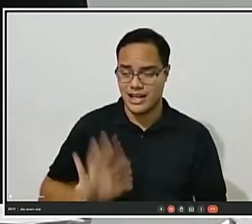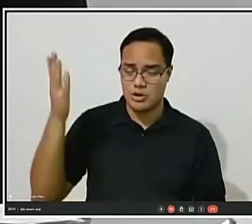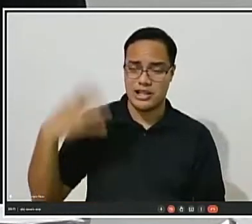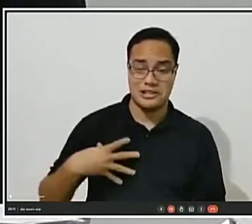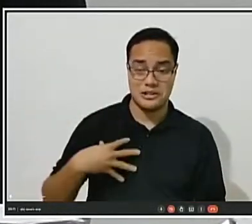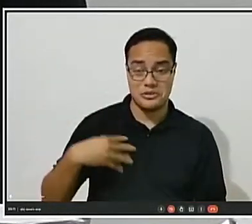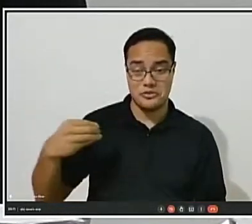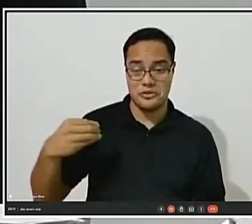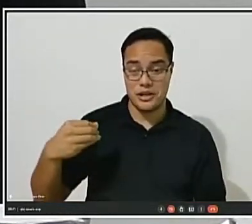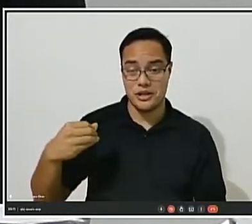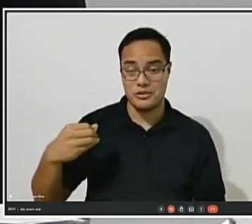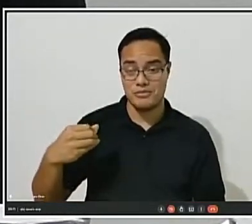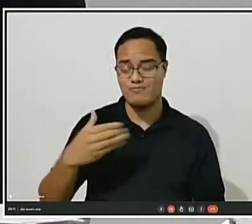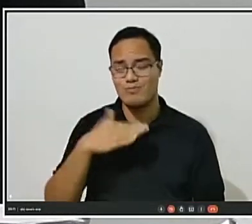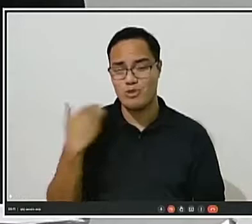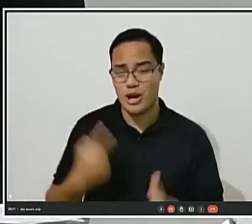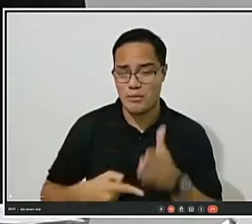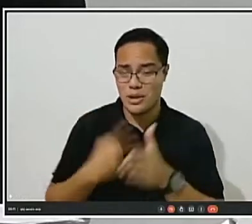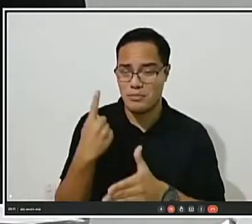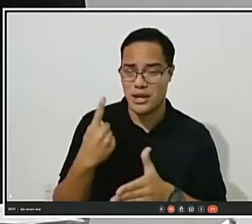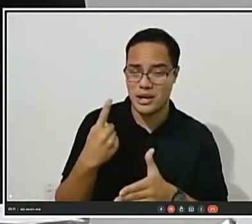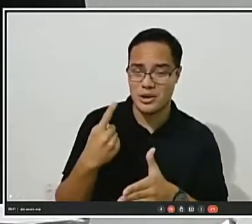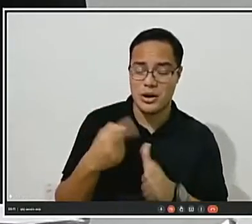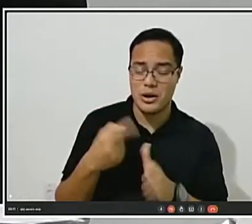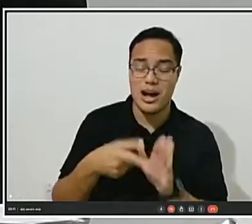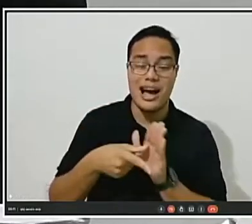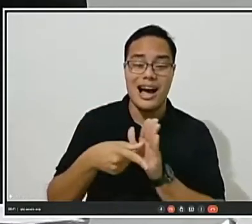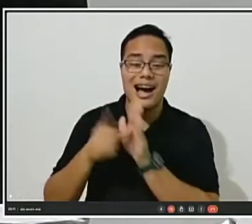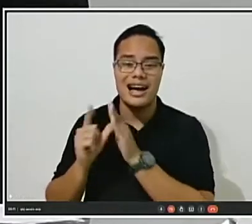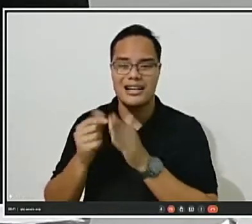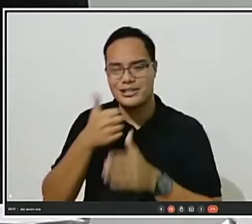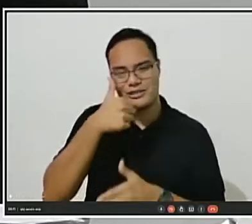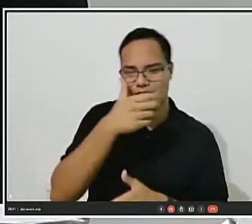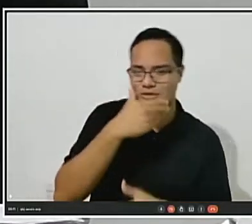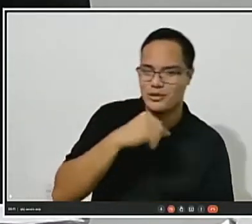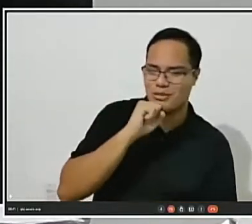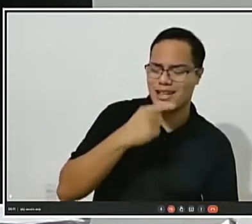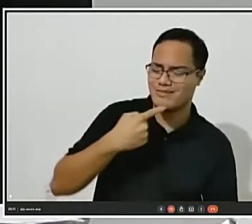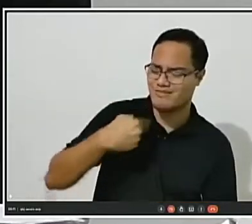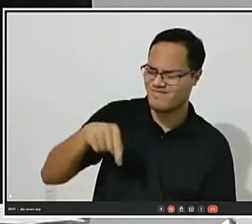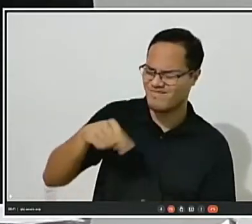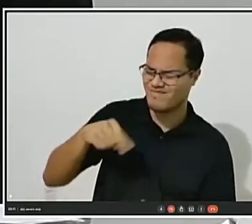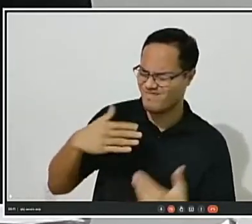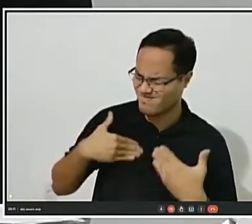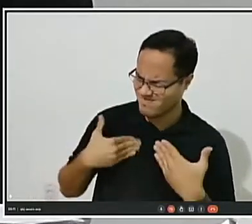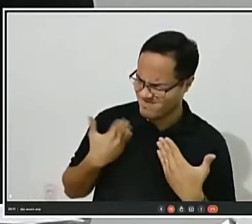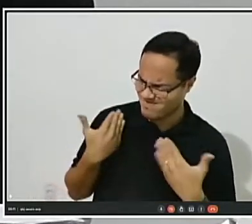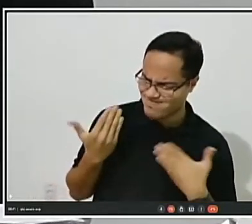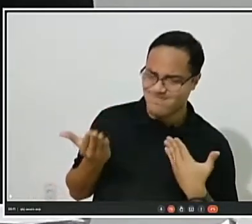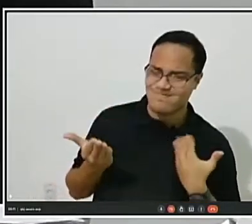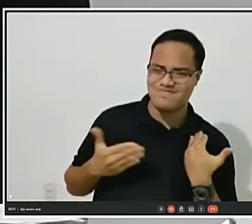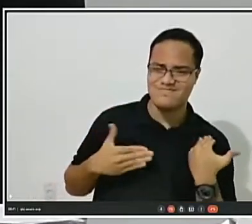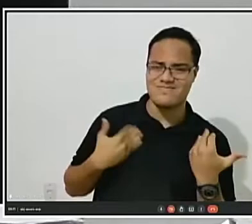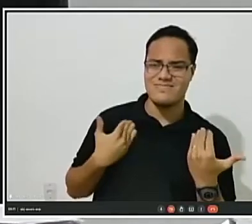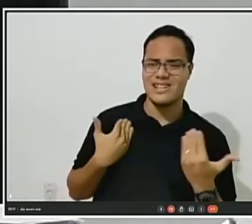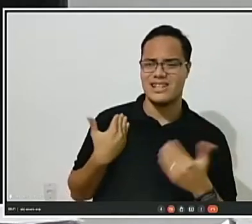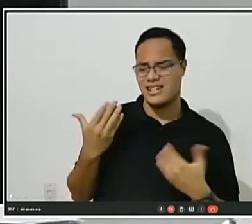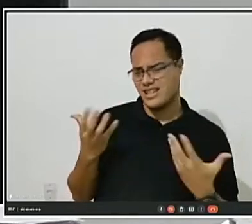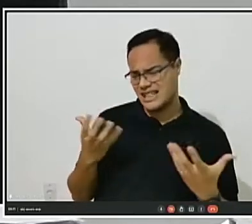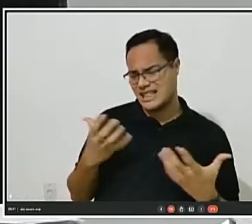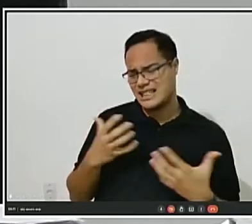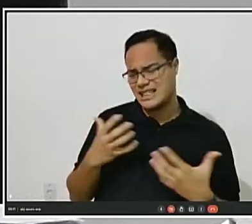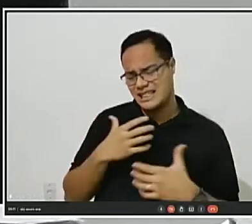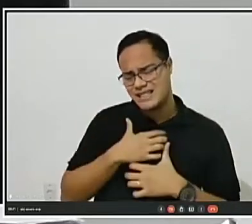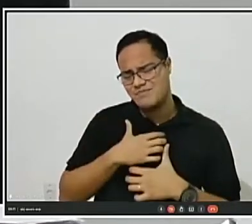escala, com certeza pega a gente de surpresa, mas isso é uma singela homenagem de todos